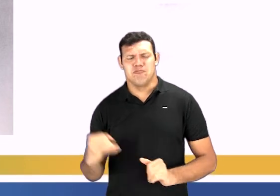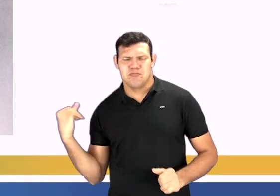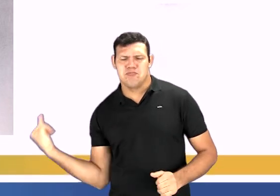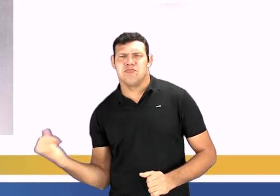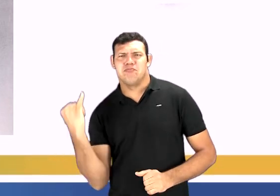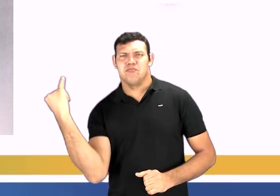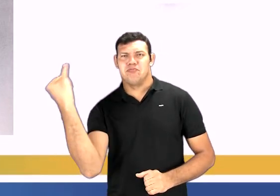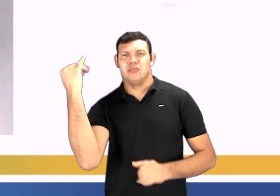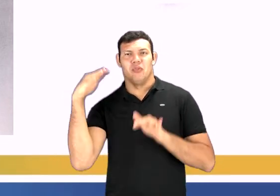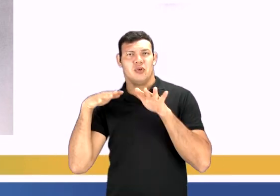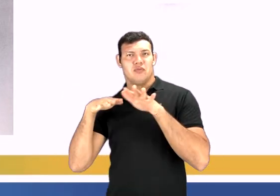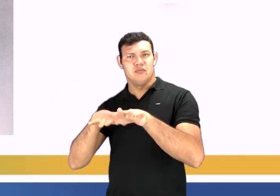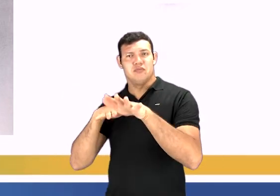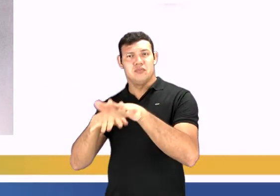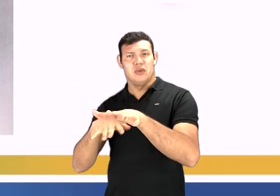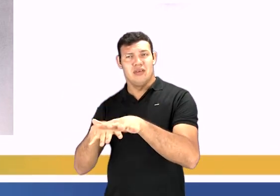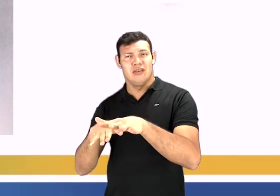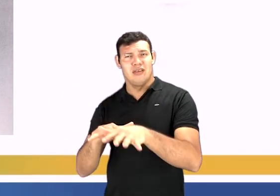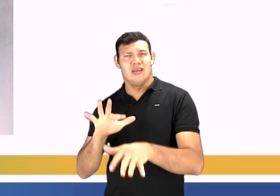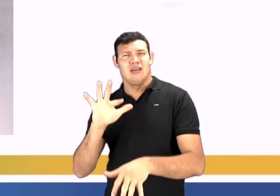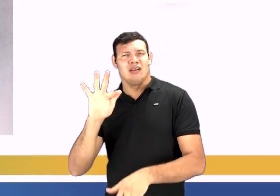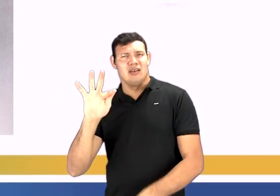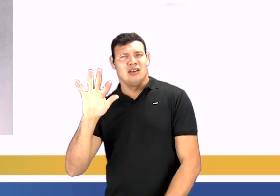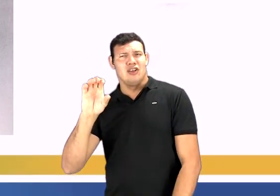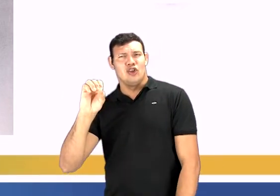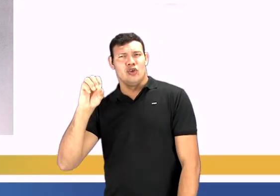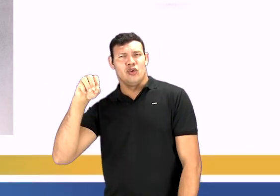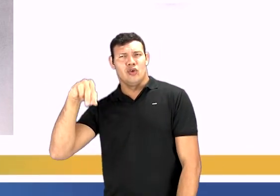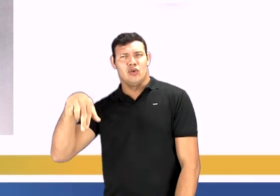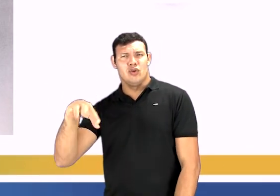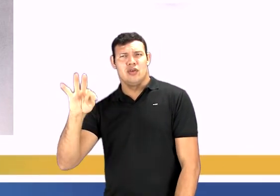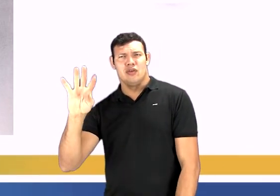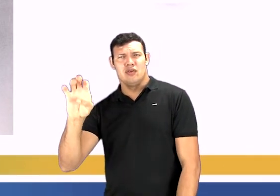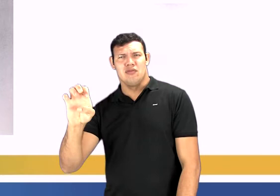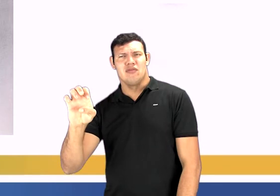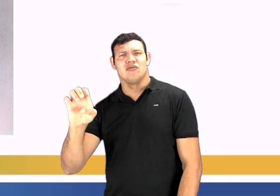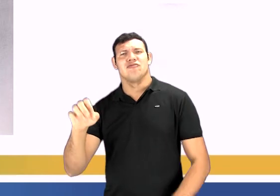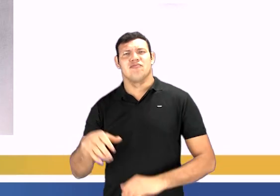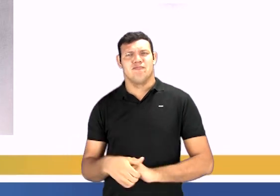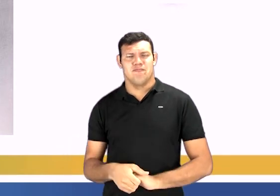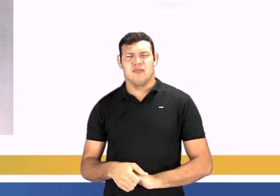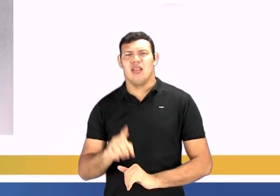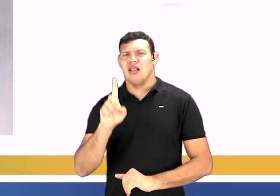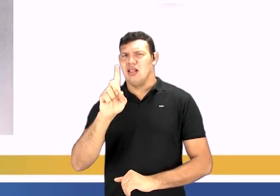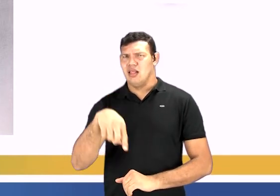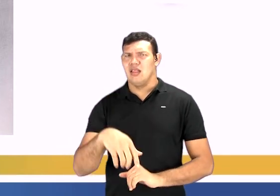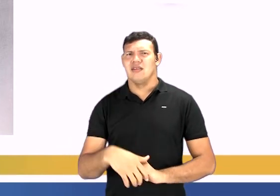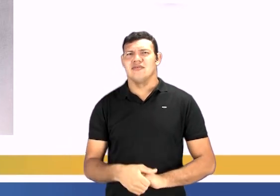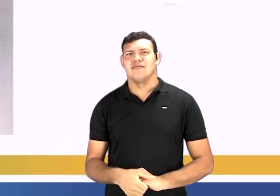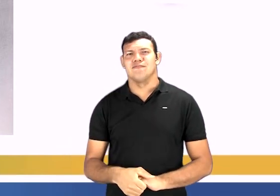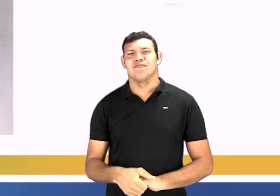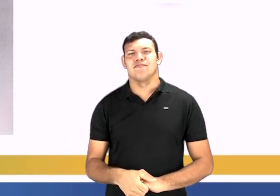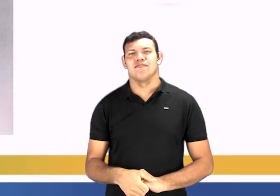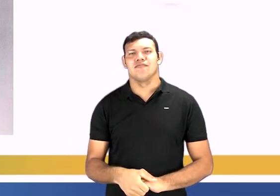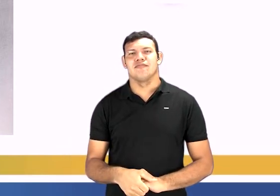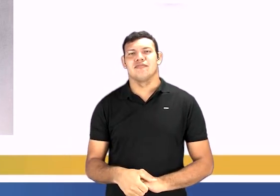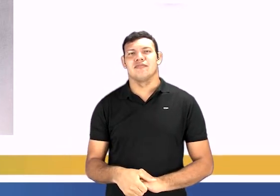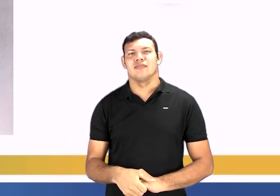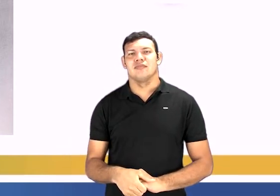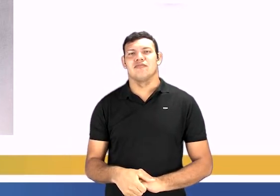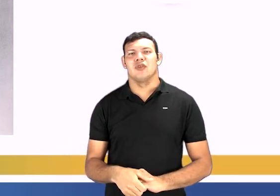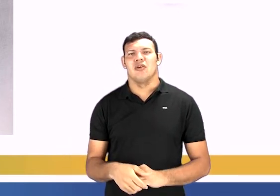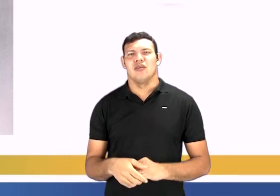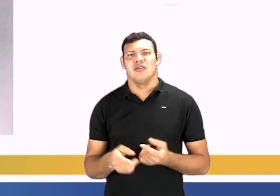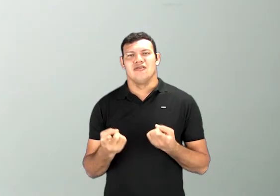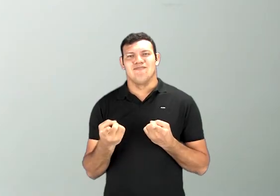Se chama A Fonte. Mas o que nós estamos vendo é um mictório, isso mesmo. E foi uma